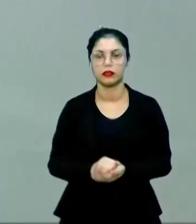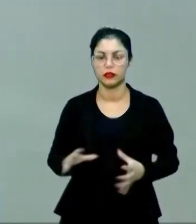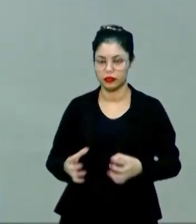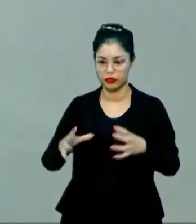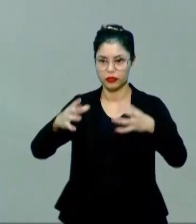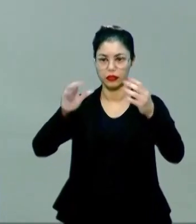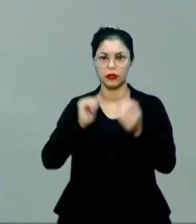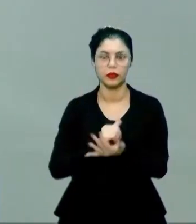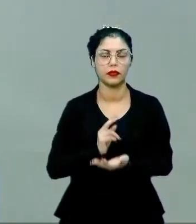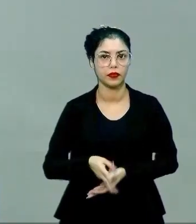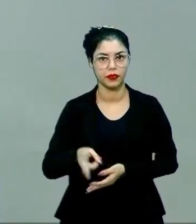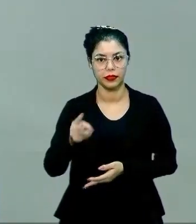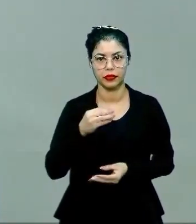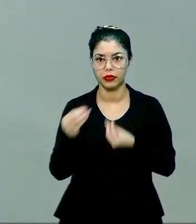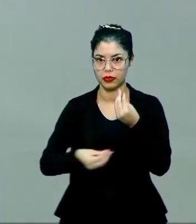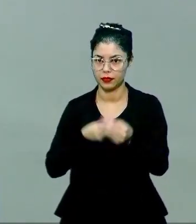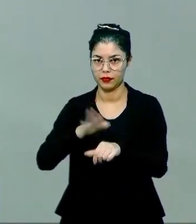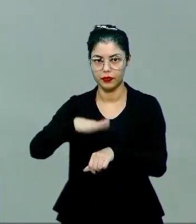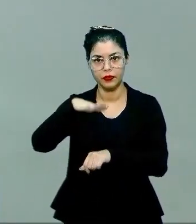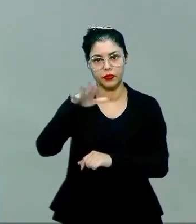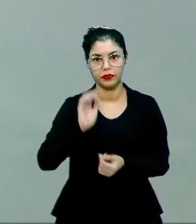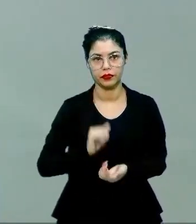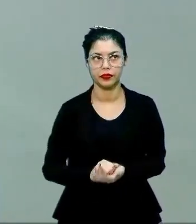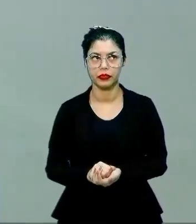esculturas. Vamos seguir adiante com mais...